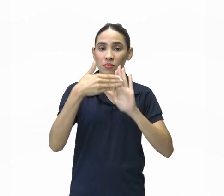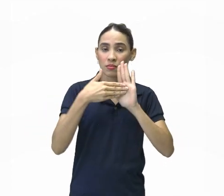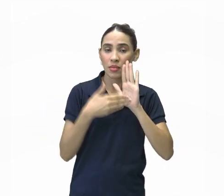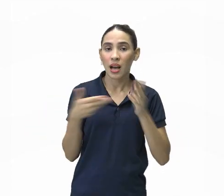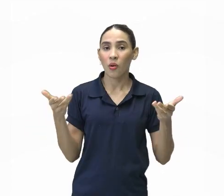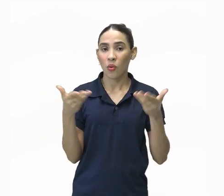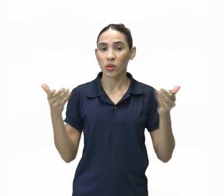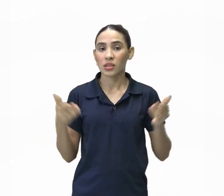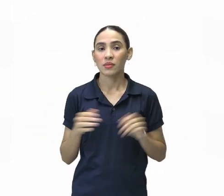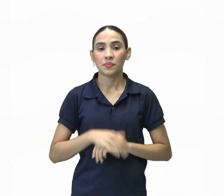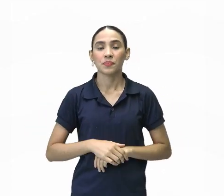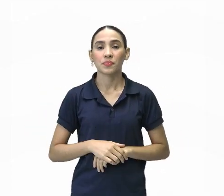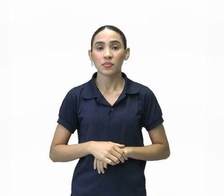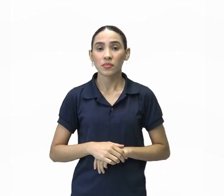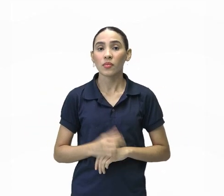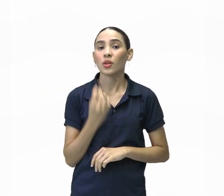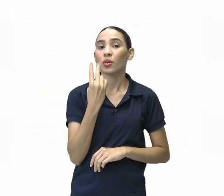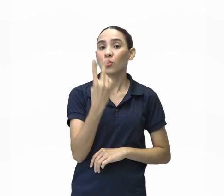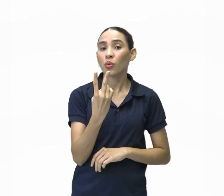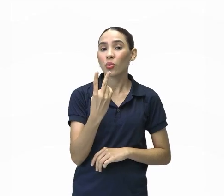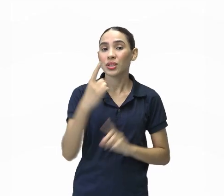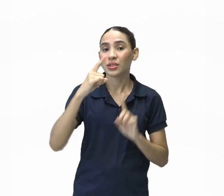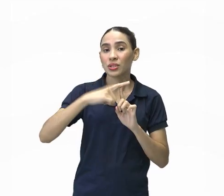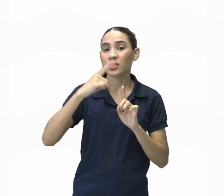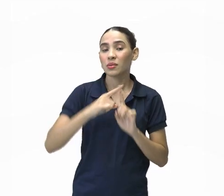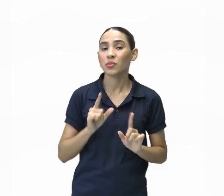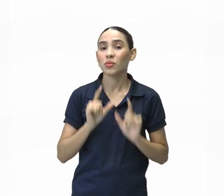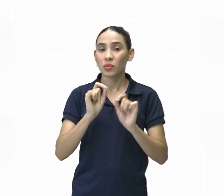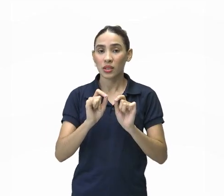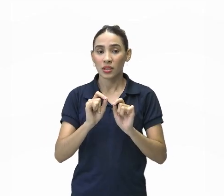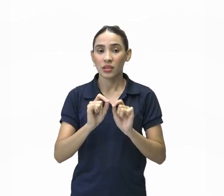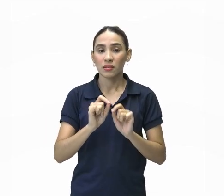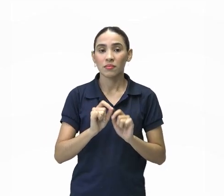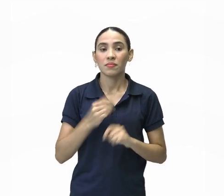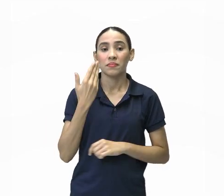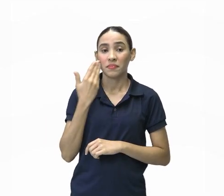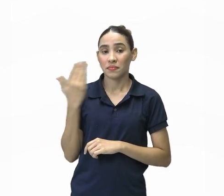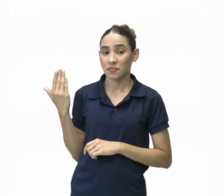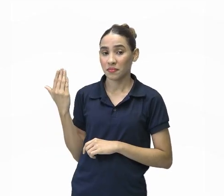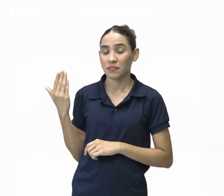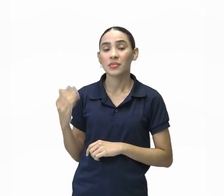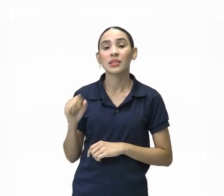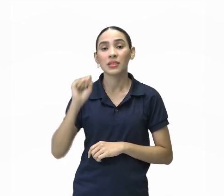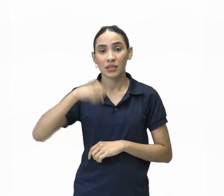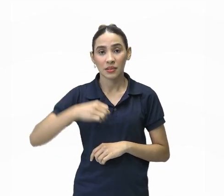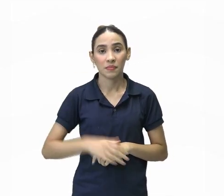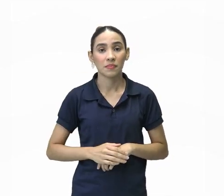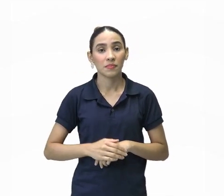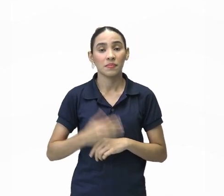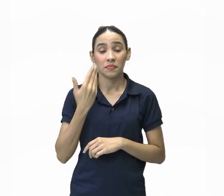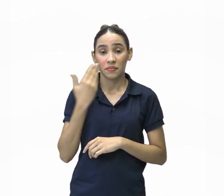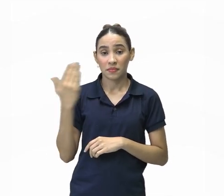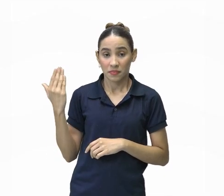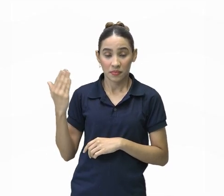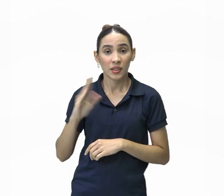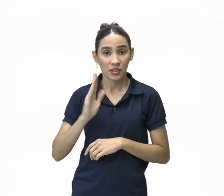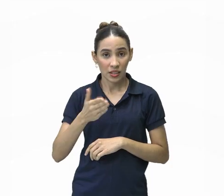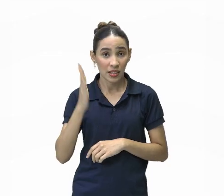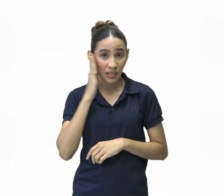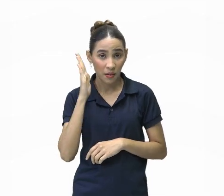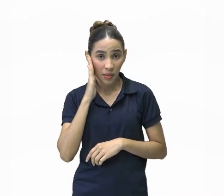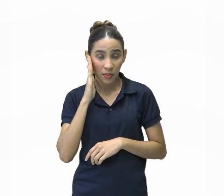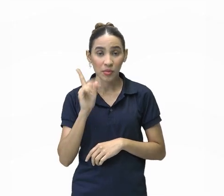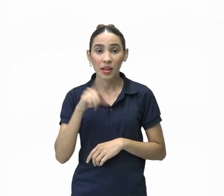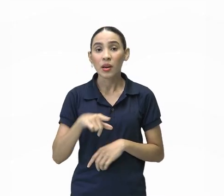aqui para vocês 2 tipos de extrativismo. Sim, extrativismo, já